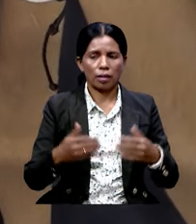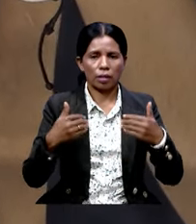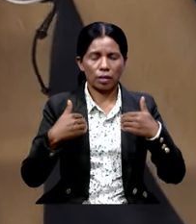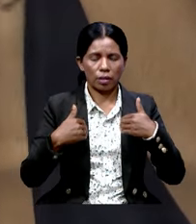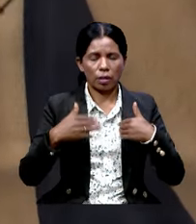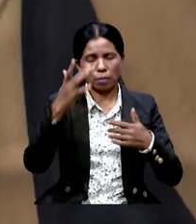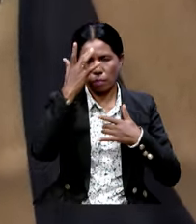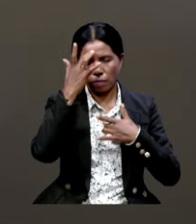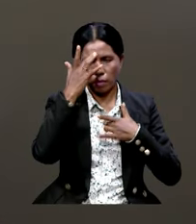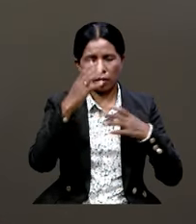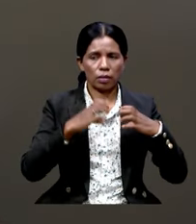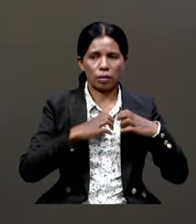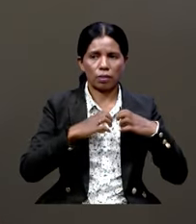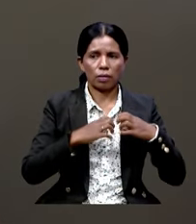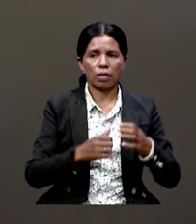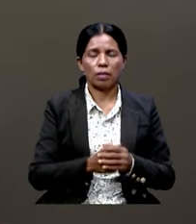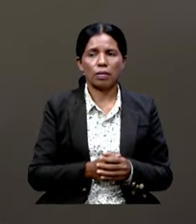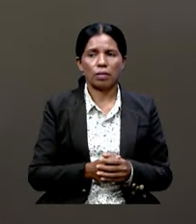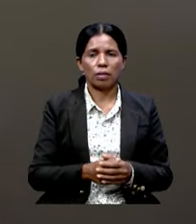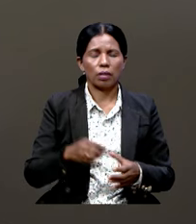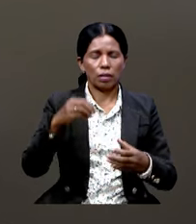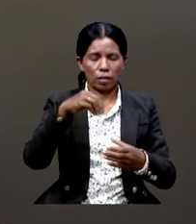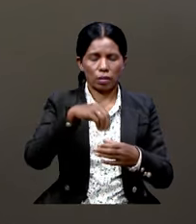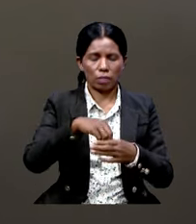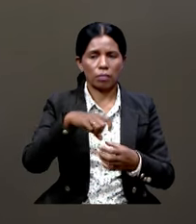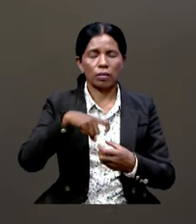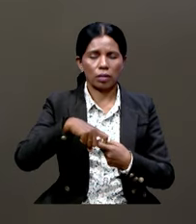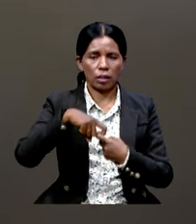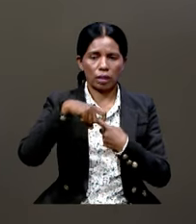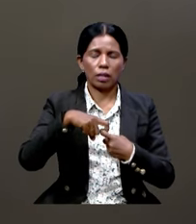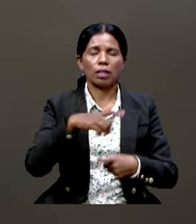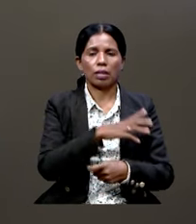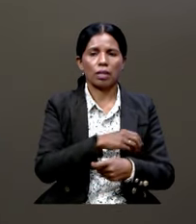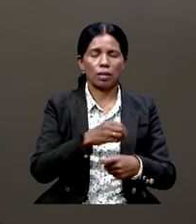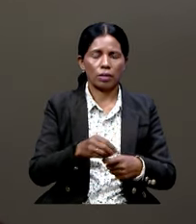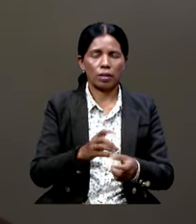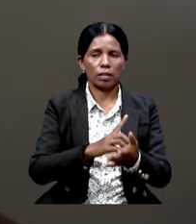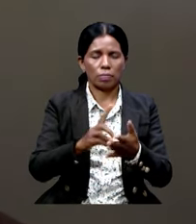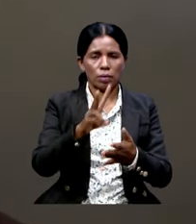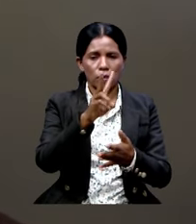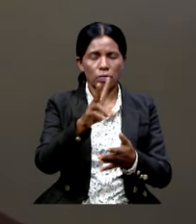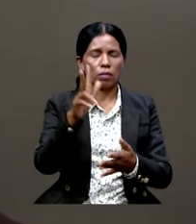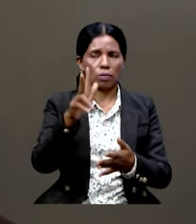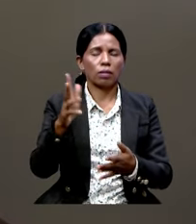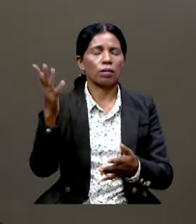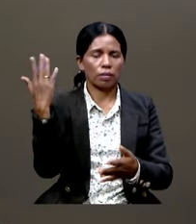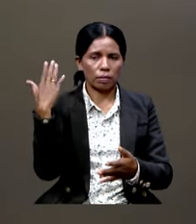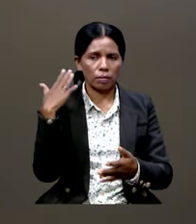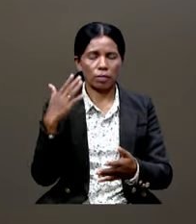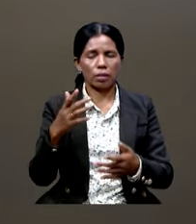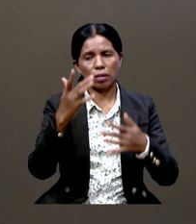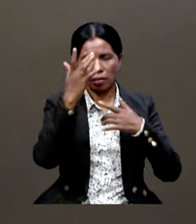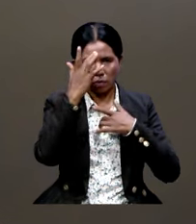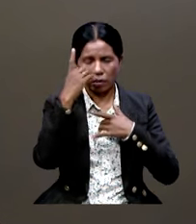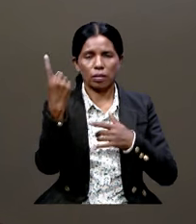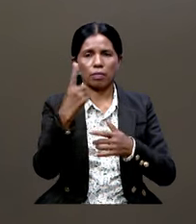nia pernah monta kadeli, ia mos nia perasaan. Ya semana dua tulu beliau bawa ni si Moras,